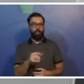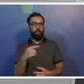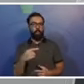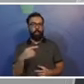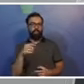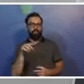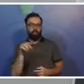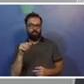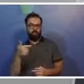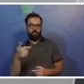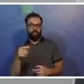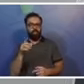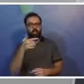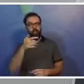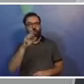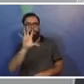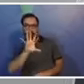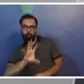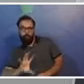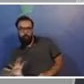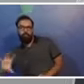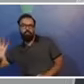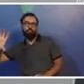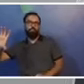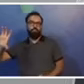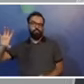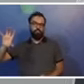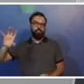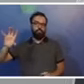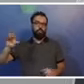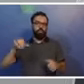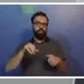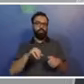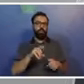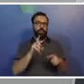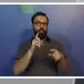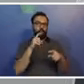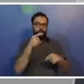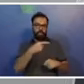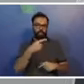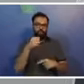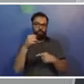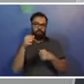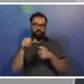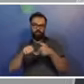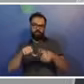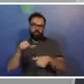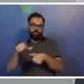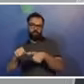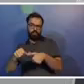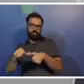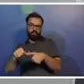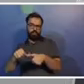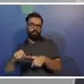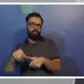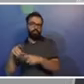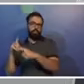Menos 7, eu vou passar para o outro lado do igual, ok? Deixa eu até circular ele